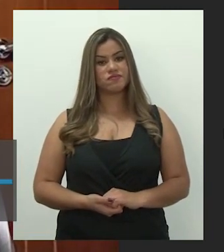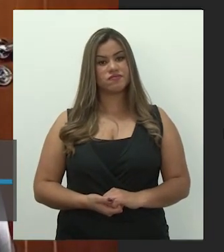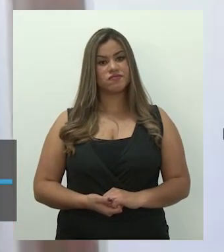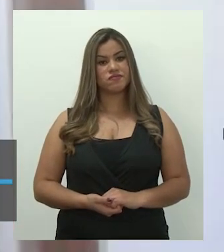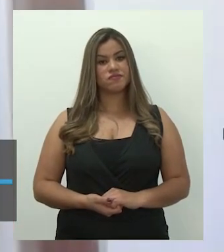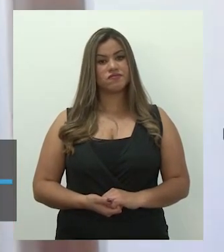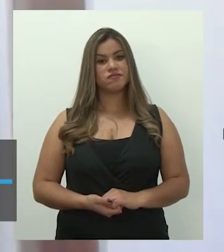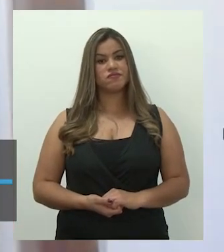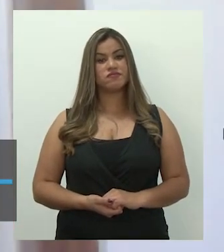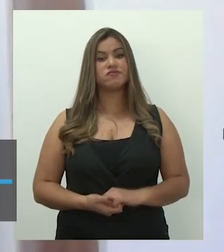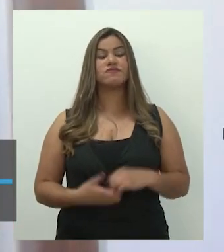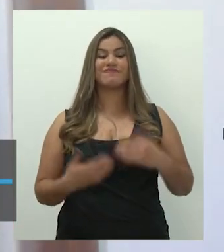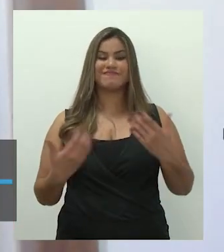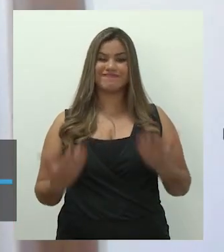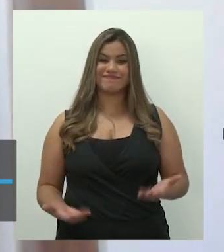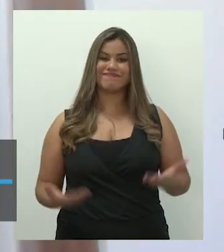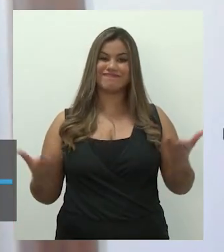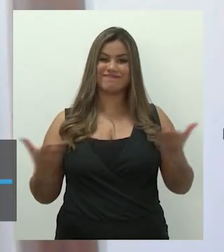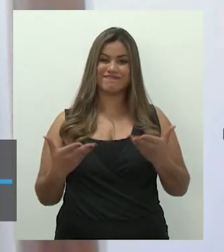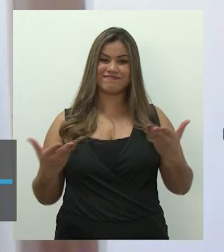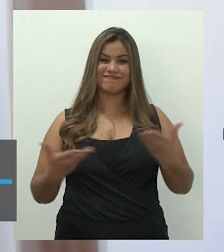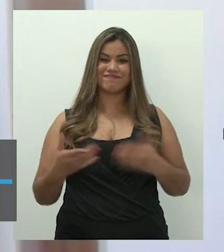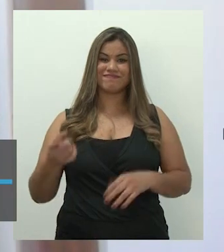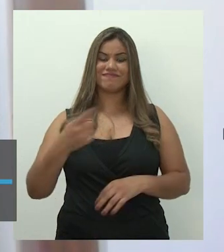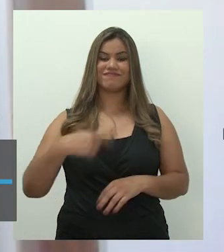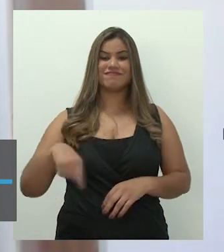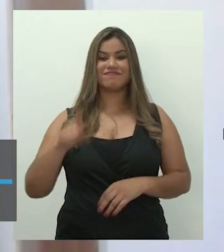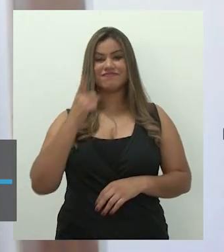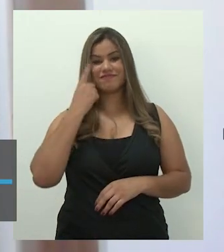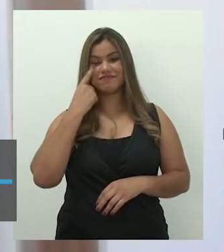Bom, então agora a gente vai dar uma olhadinha